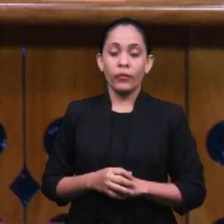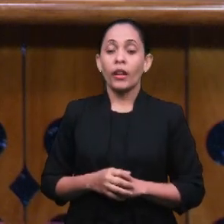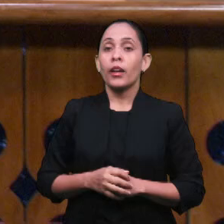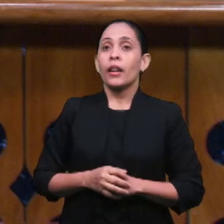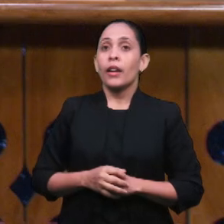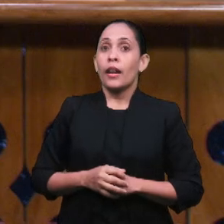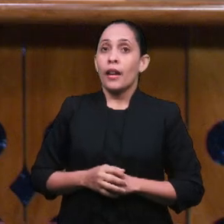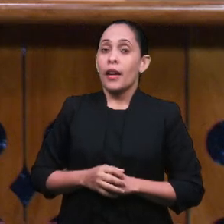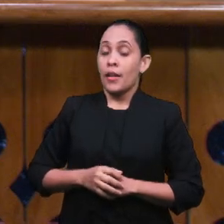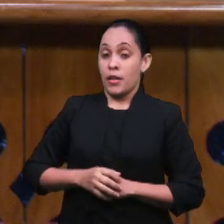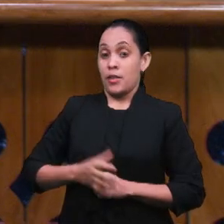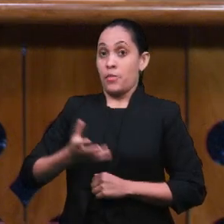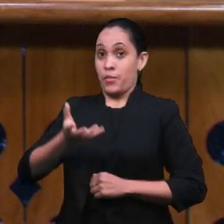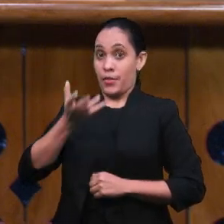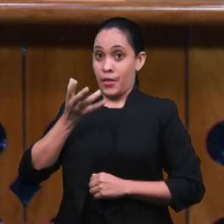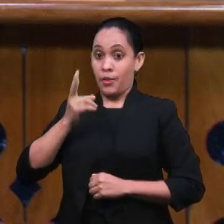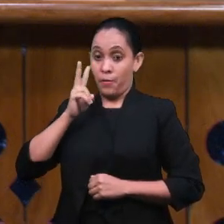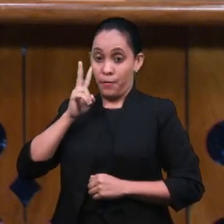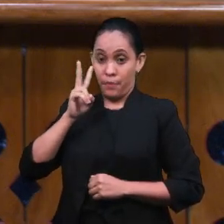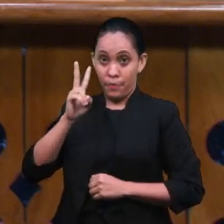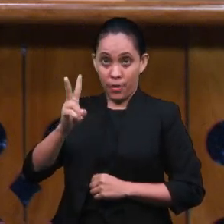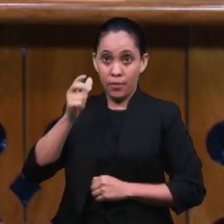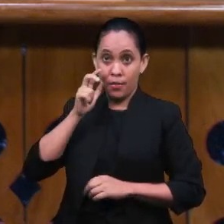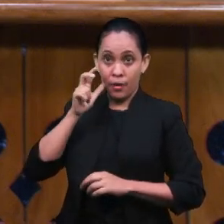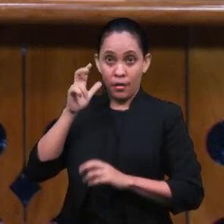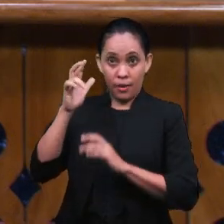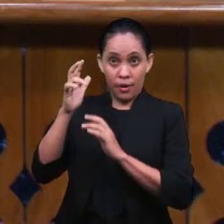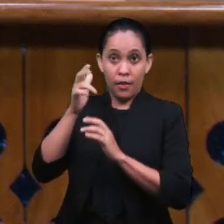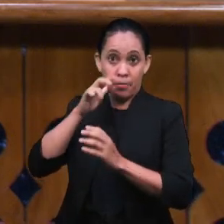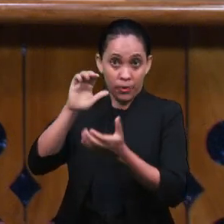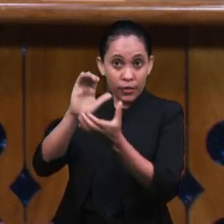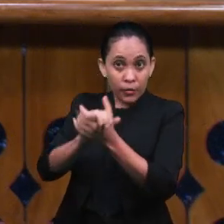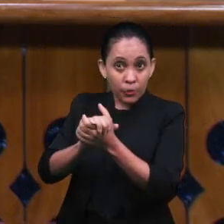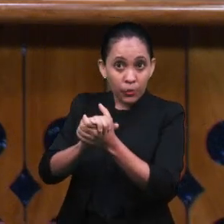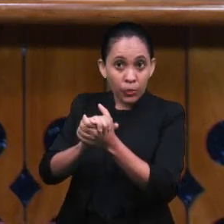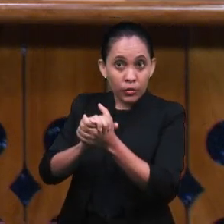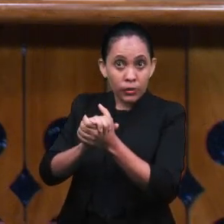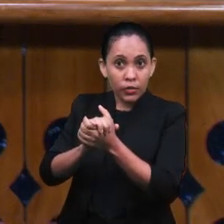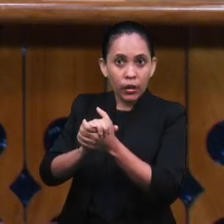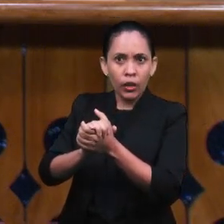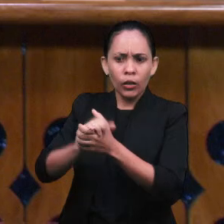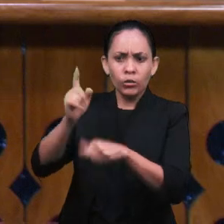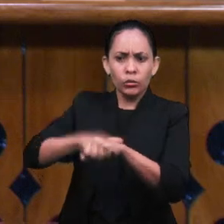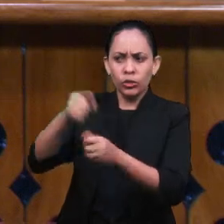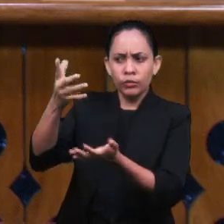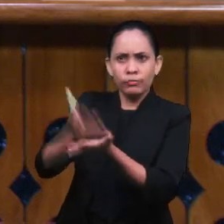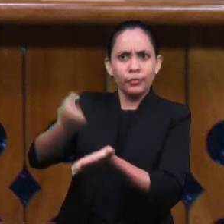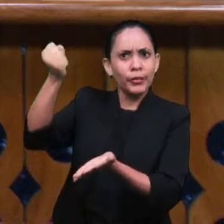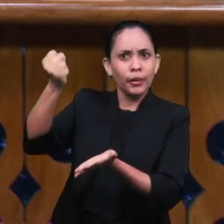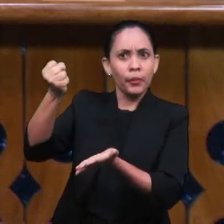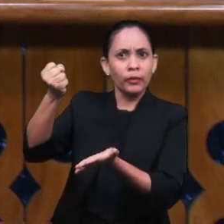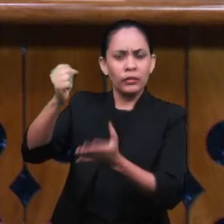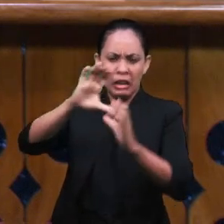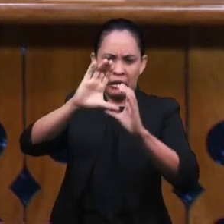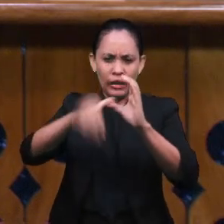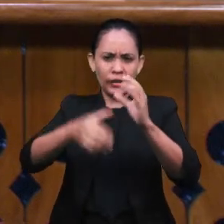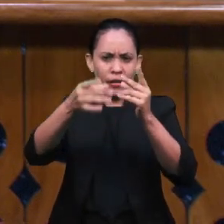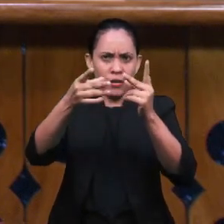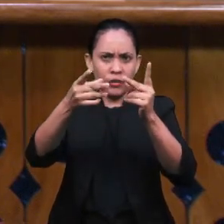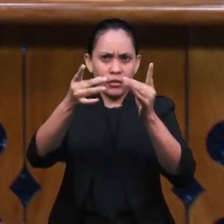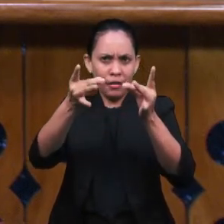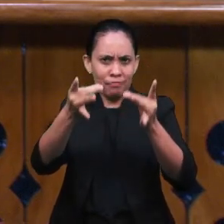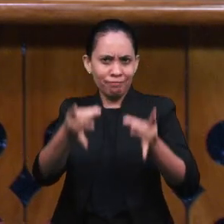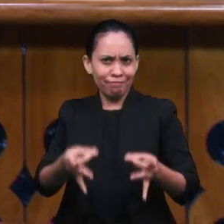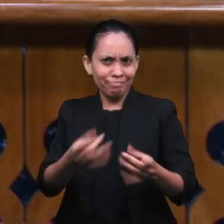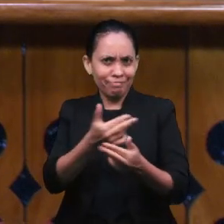minha esposa no dia do arrebatamento. Eu quero ela desse jeito. Antes do arrebatamento,